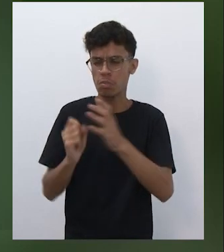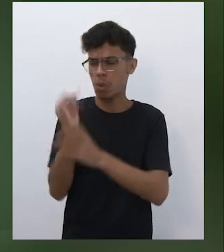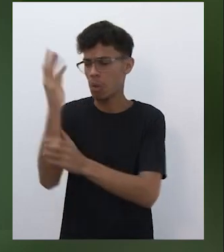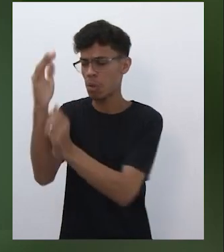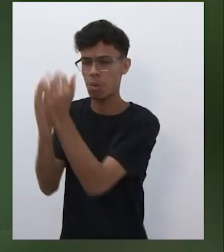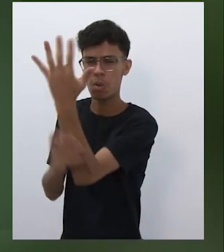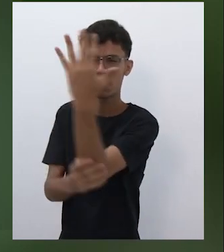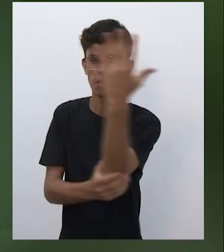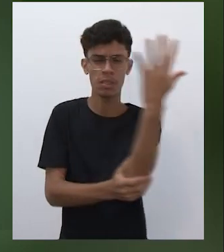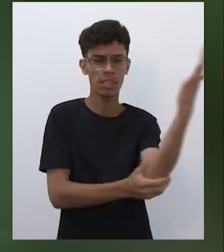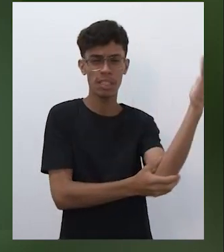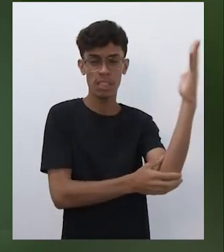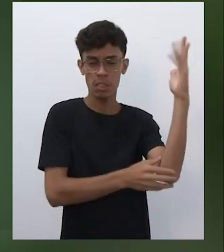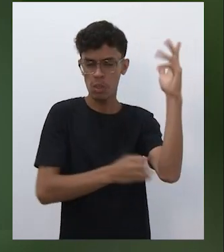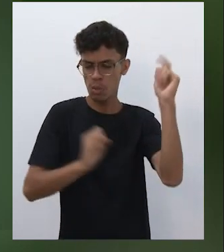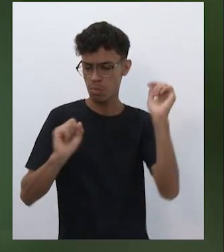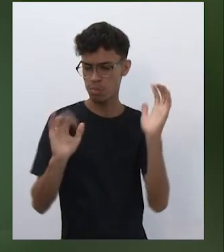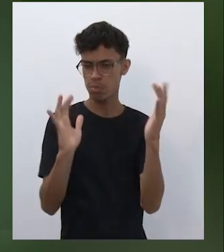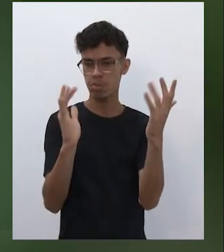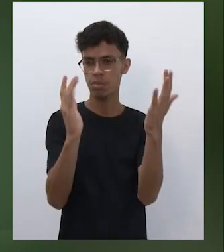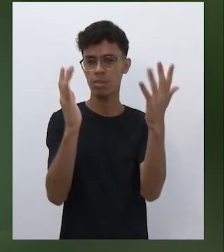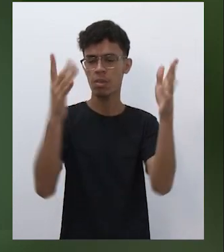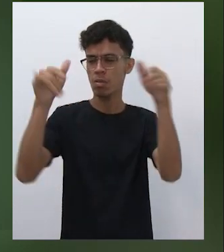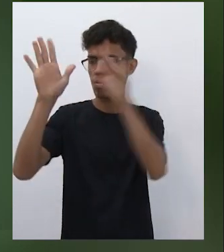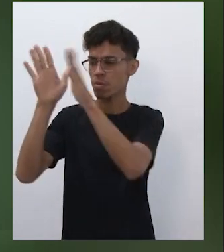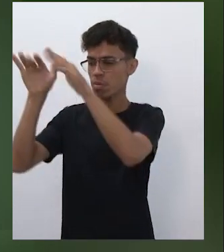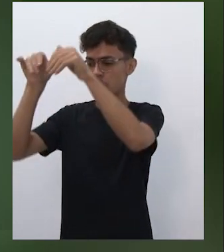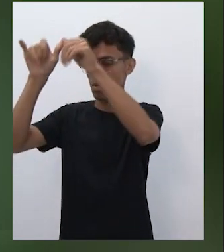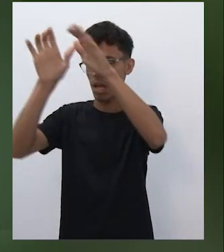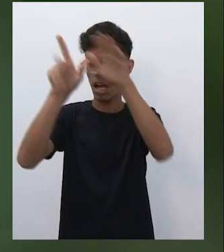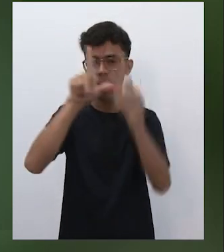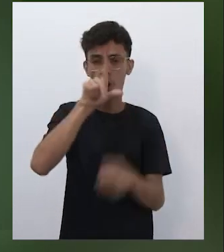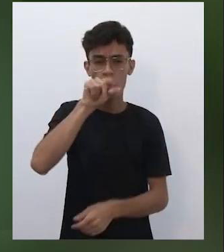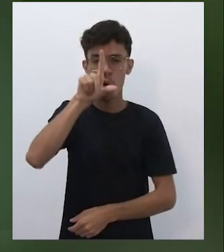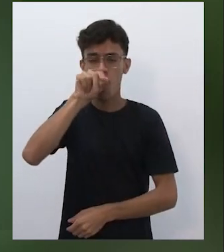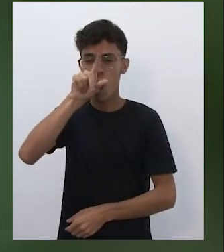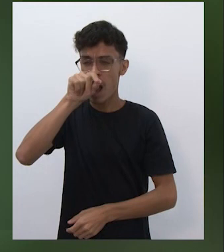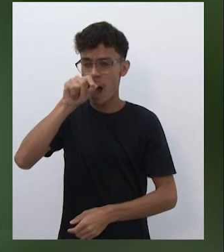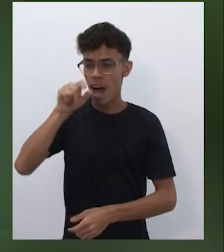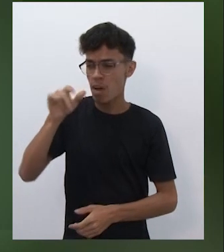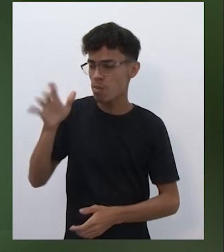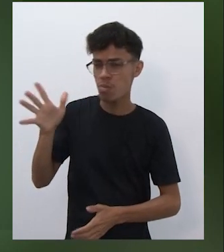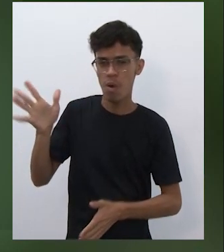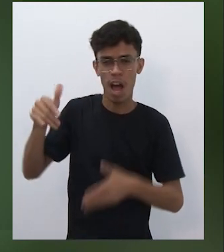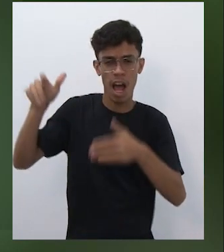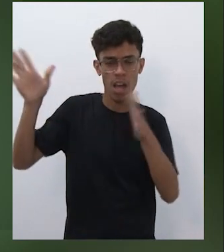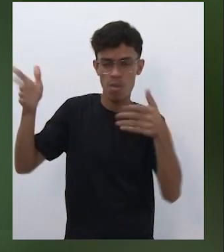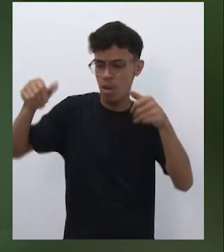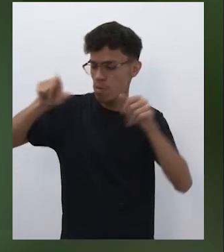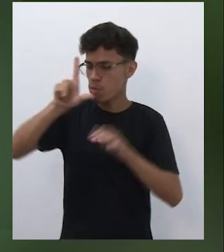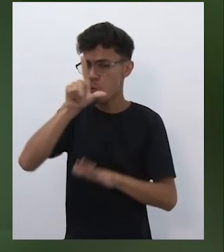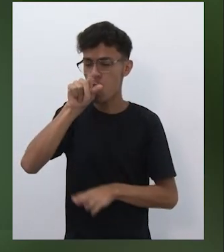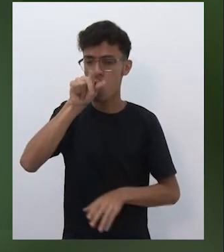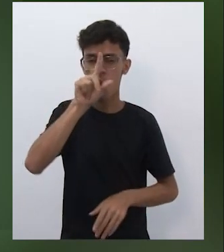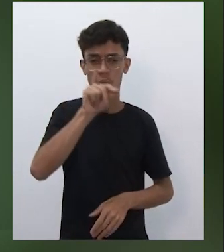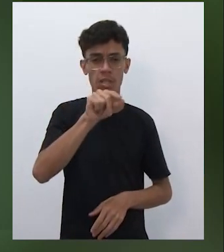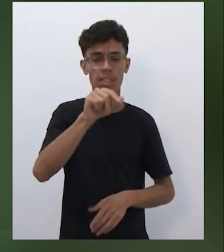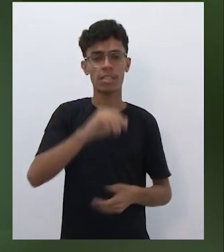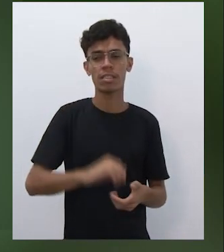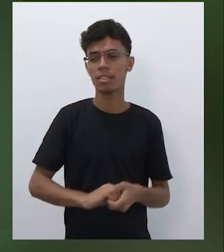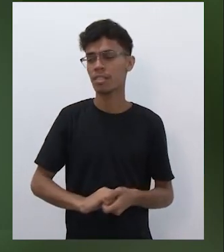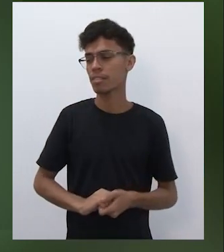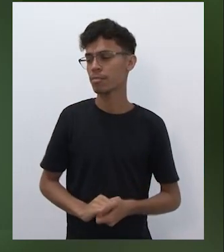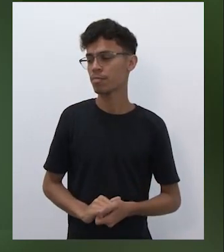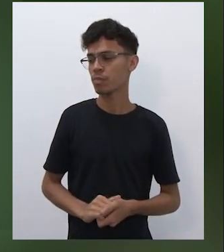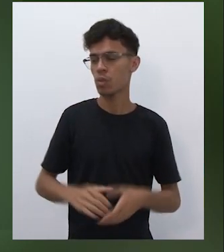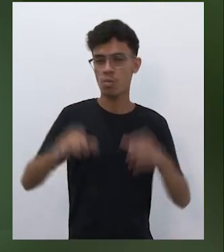debandar desesperadamente. A maritaca avisava a todos. Corram, corram, corram! A dona coruja corria com